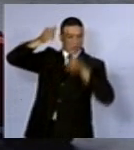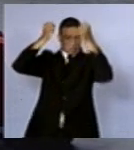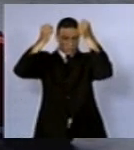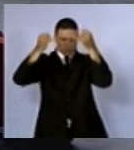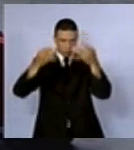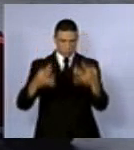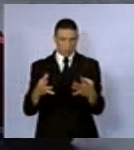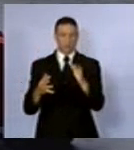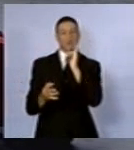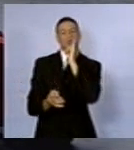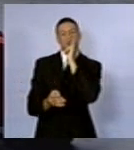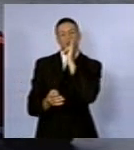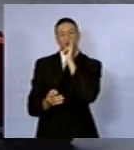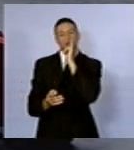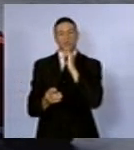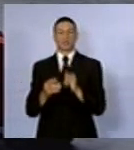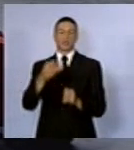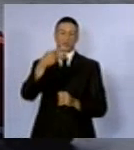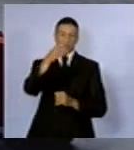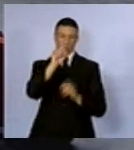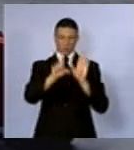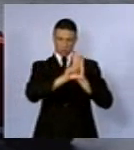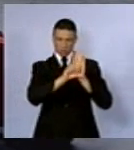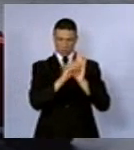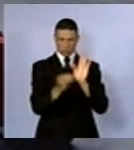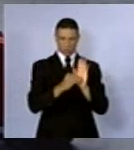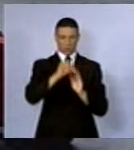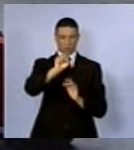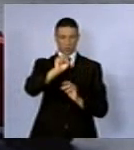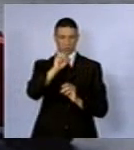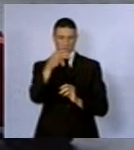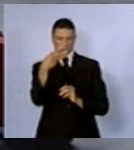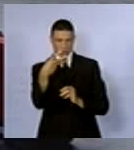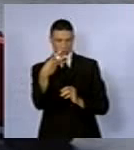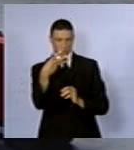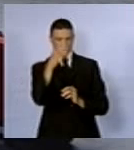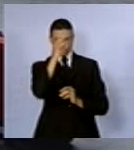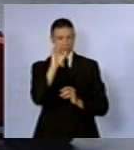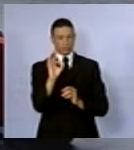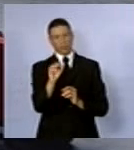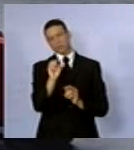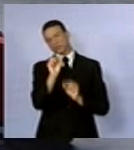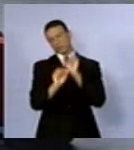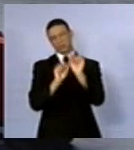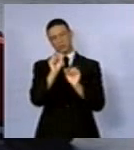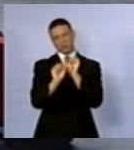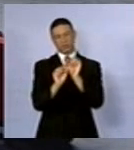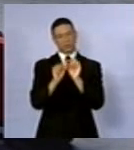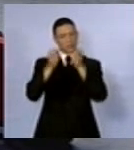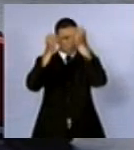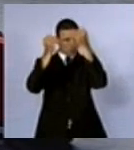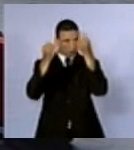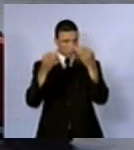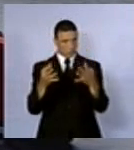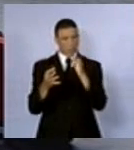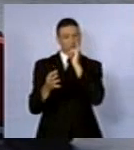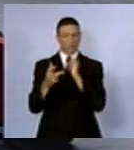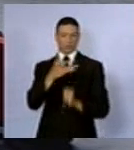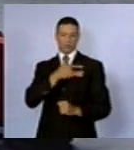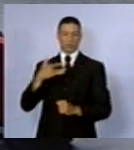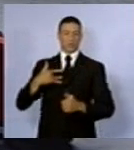de contas, temos um limite de 83,3 microteslas ou 1 microtesla. A primeira questão que salta é a